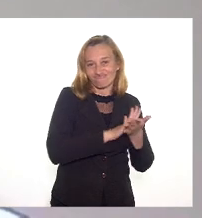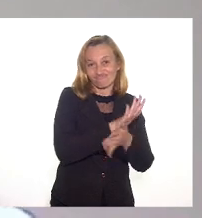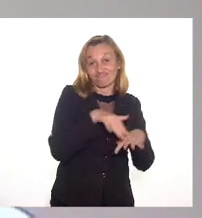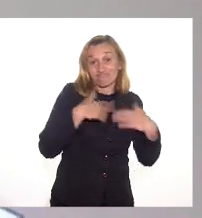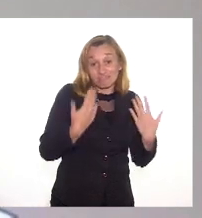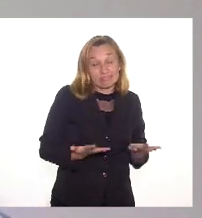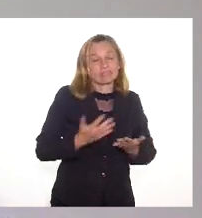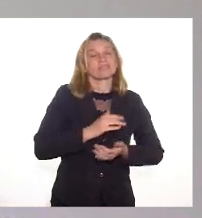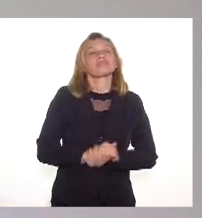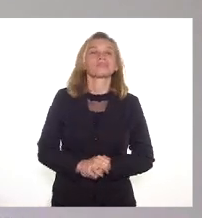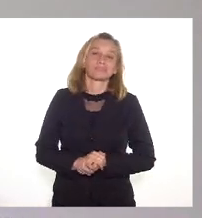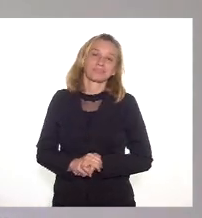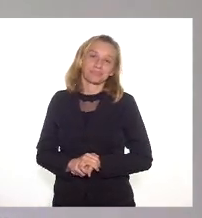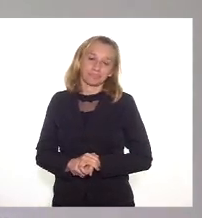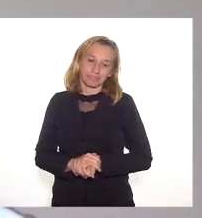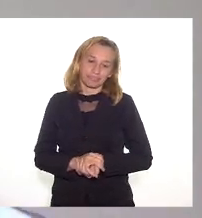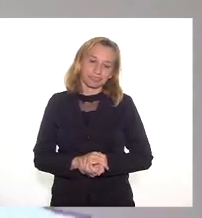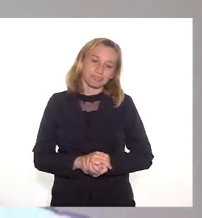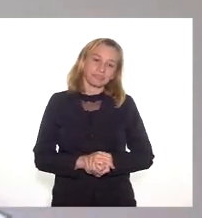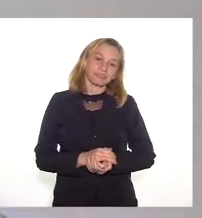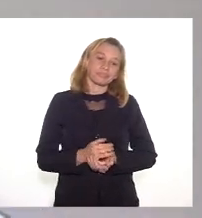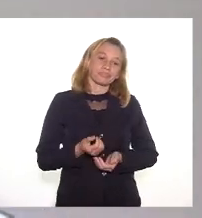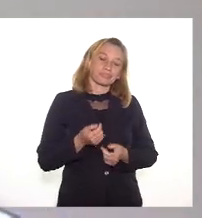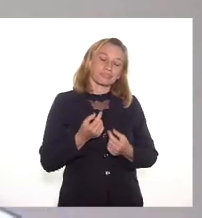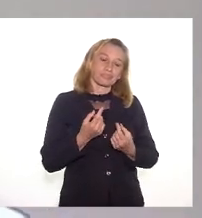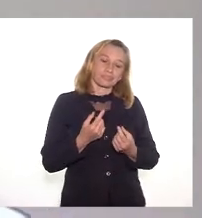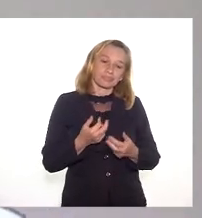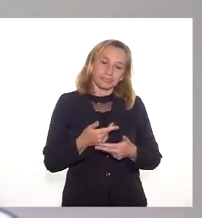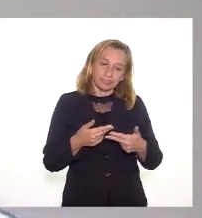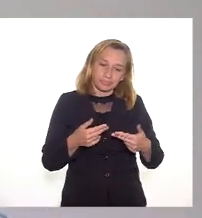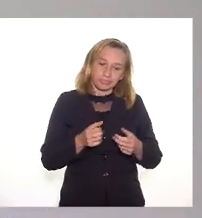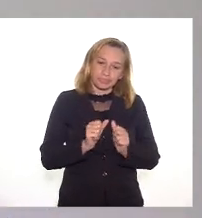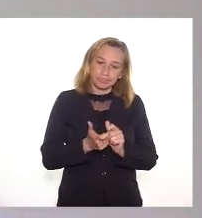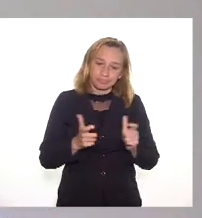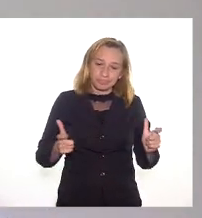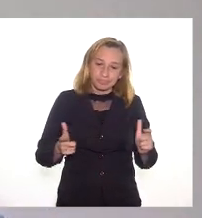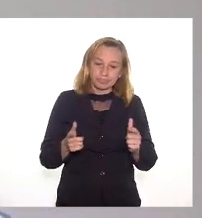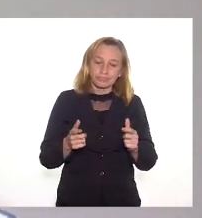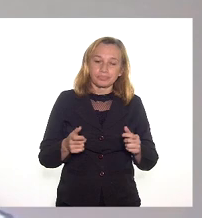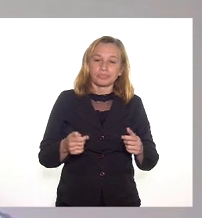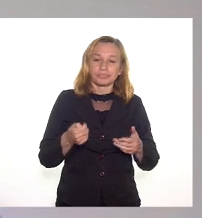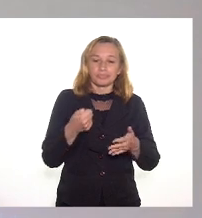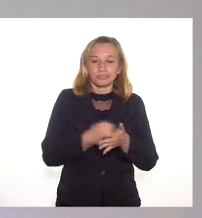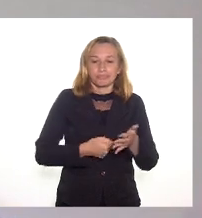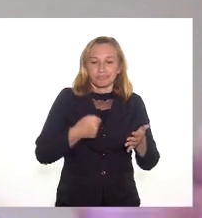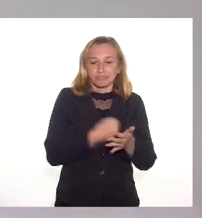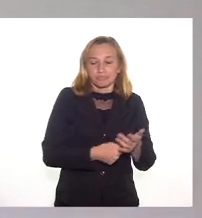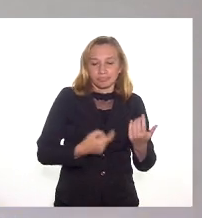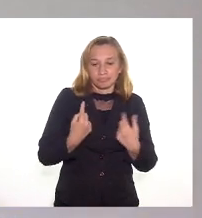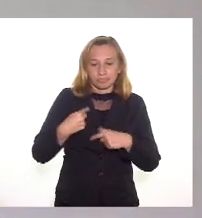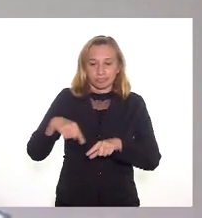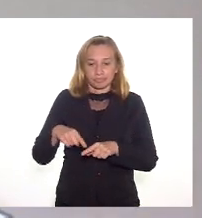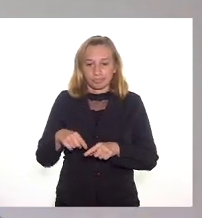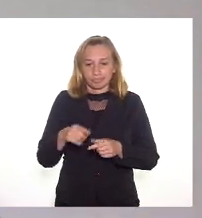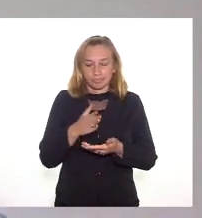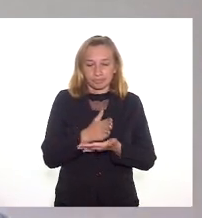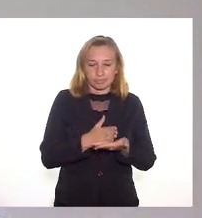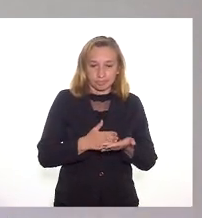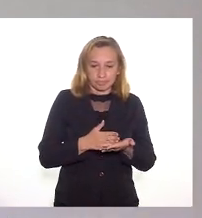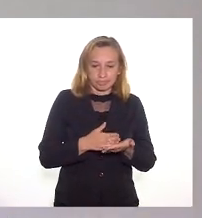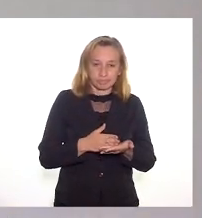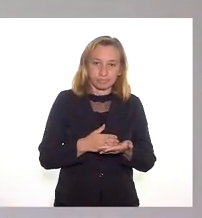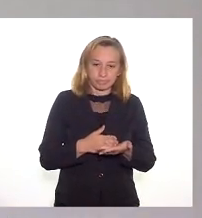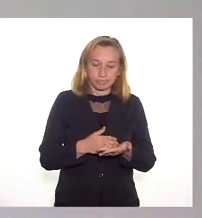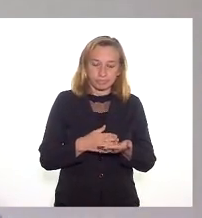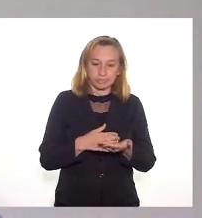assim tanto é assim que uma das grandes contradições do processo de abolição da escravatura é que parcelas expressivas